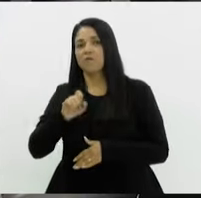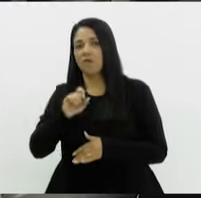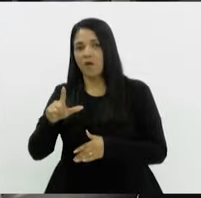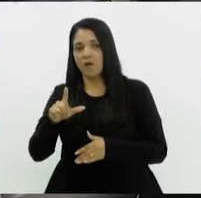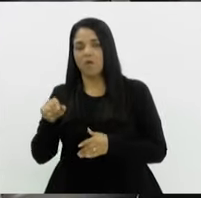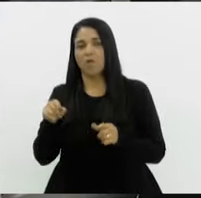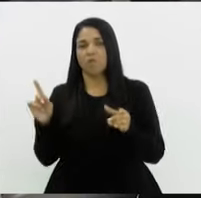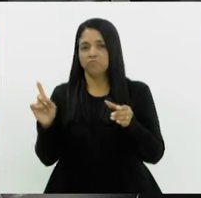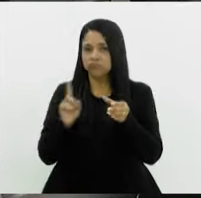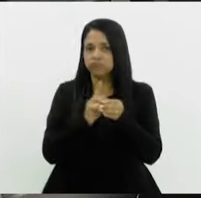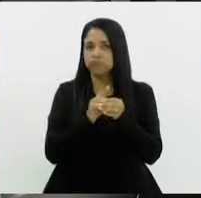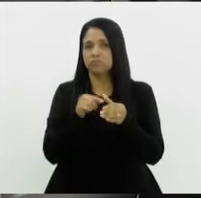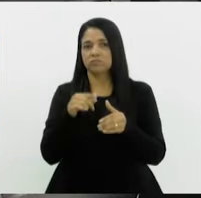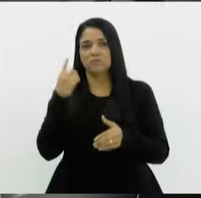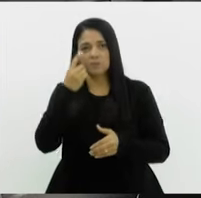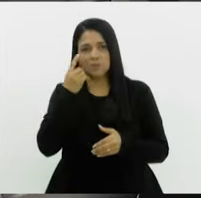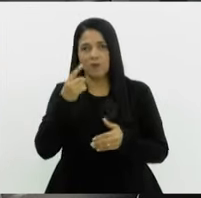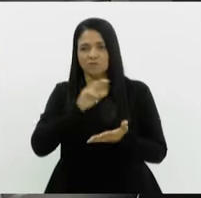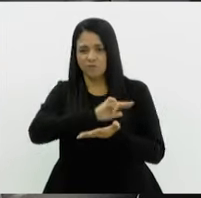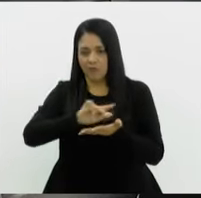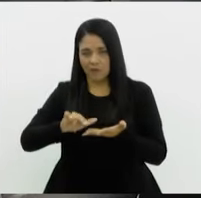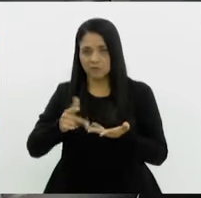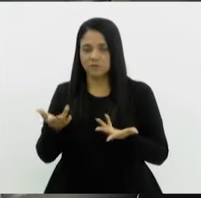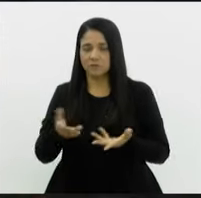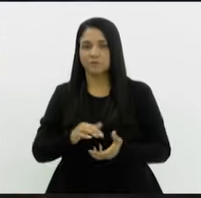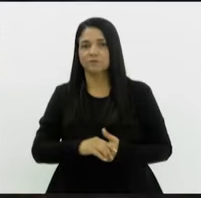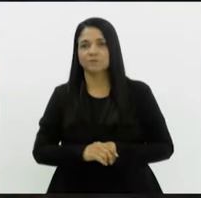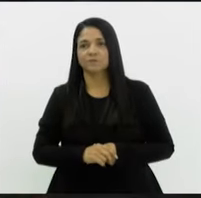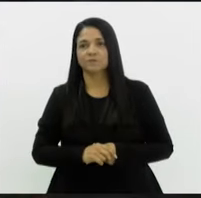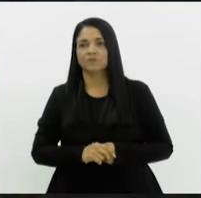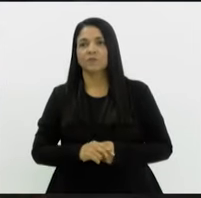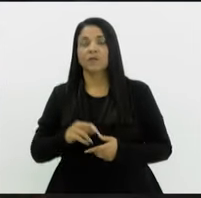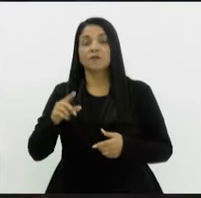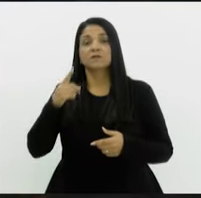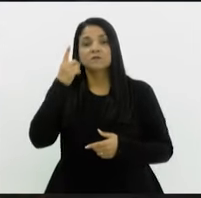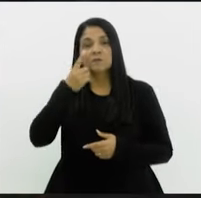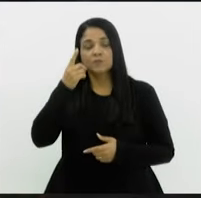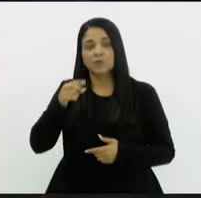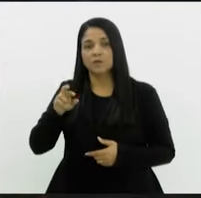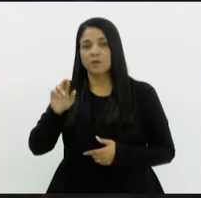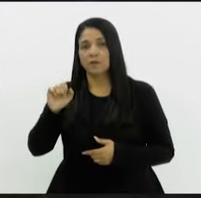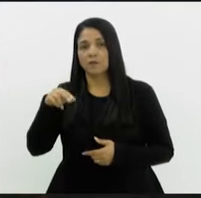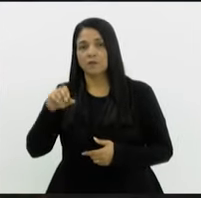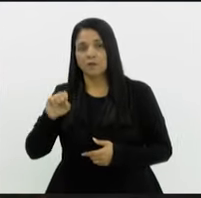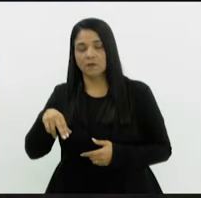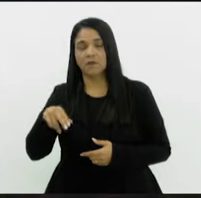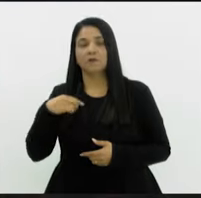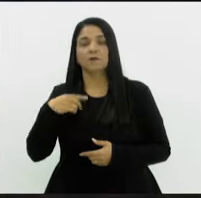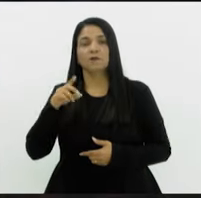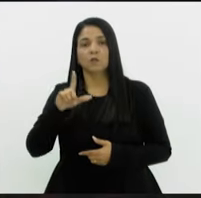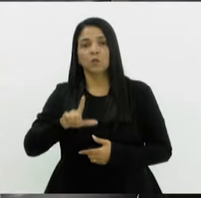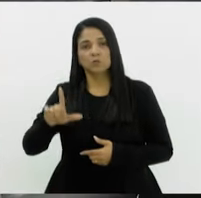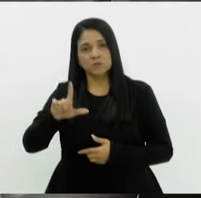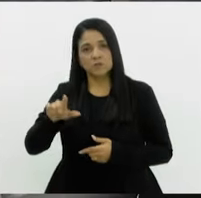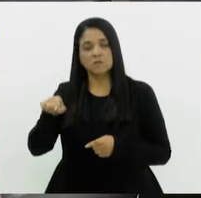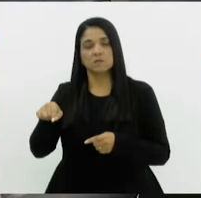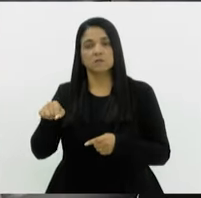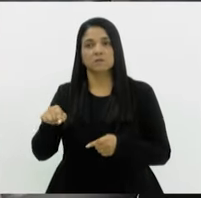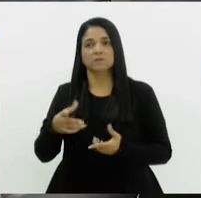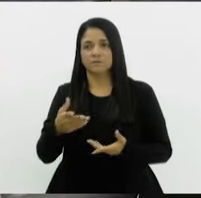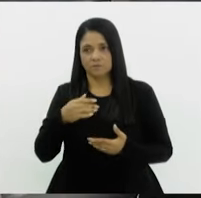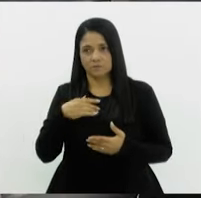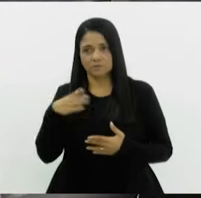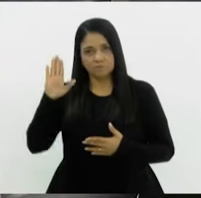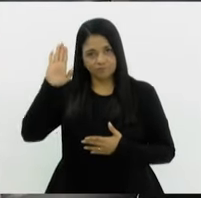favor. Ok. Pela deputado ordem, Renan, deputada Lucinha, deputado Dionísio Lins. Deputado Renan, quer fazer uso da palavra? Pela